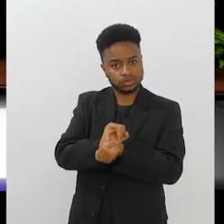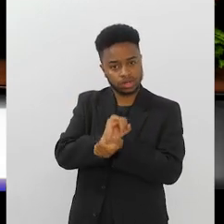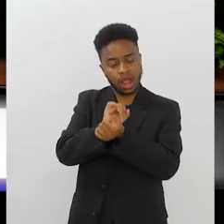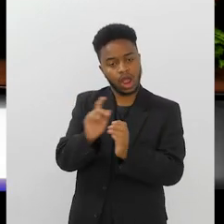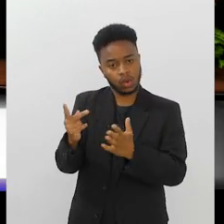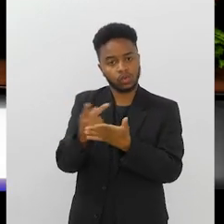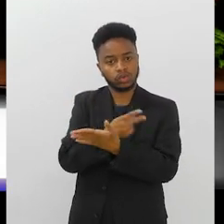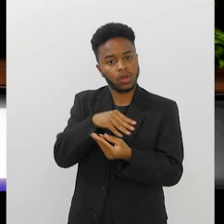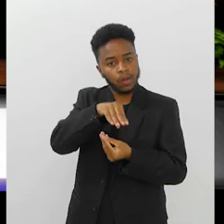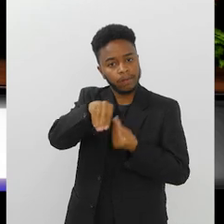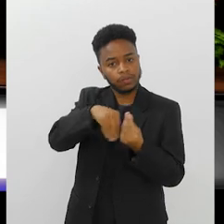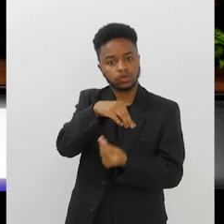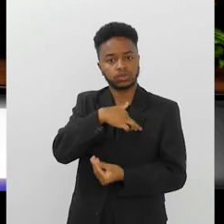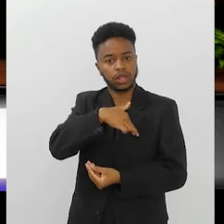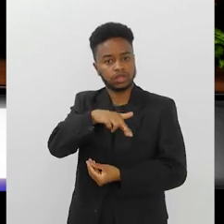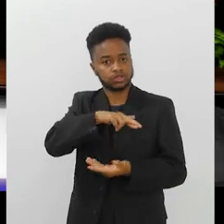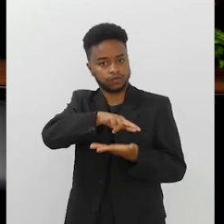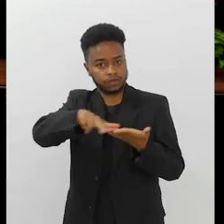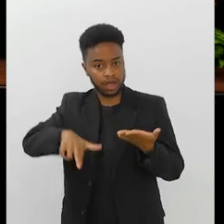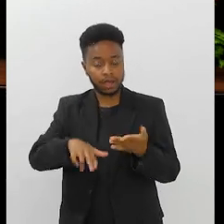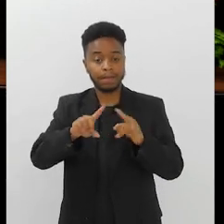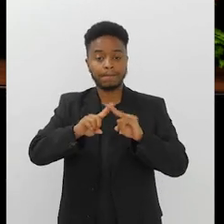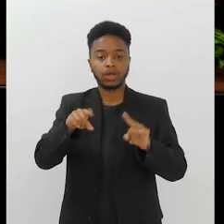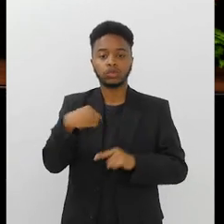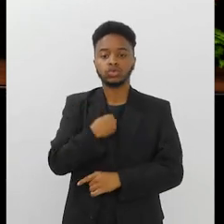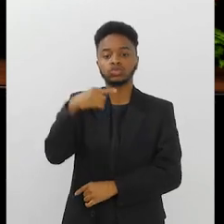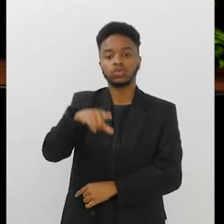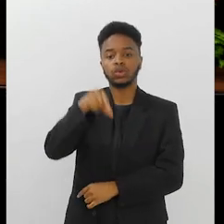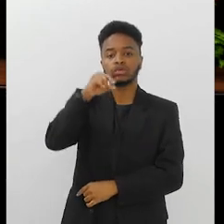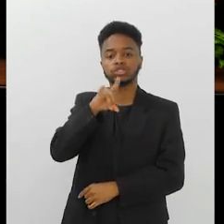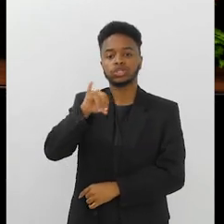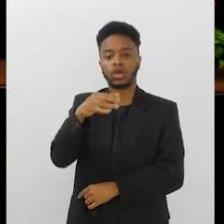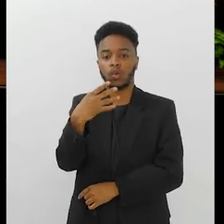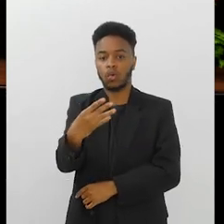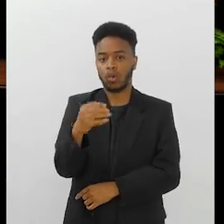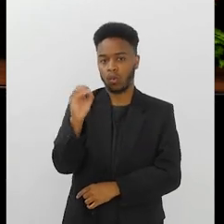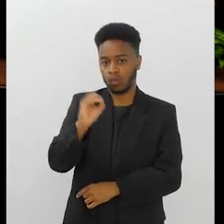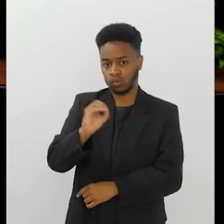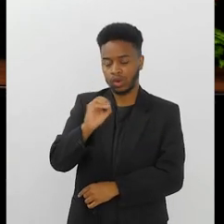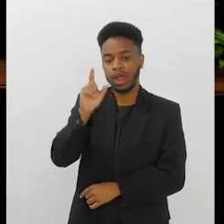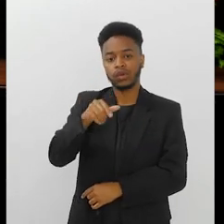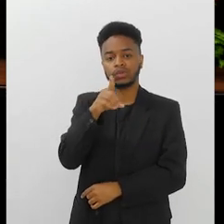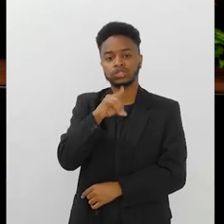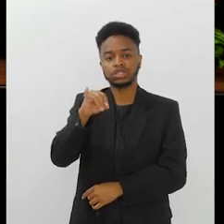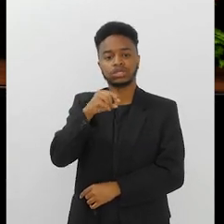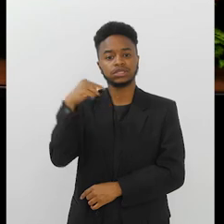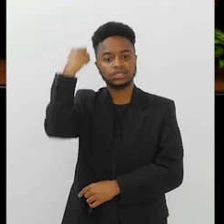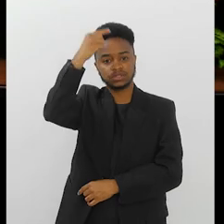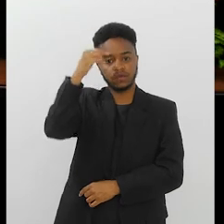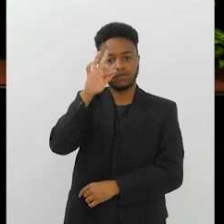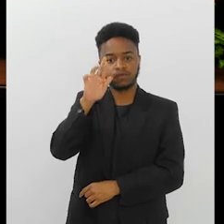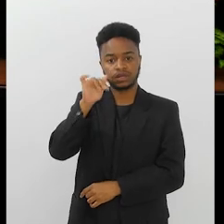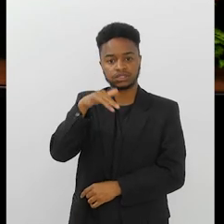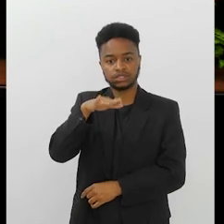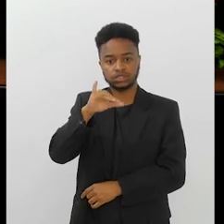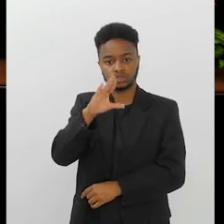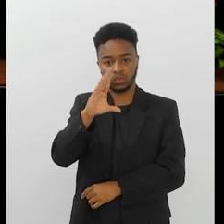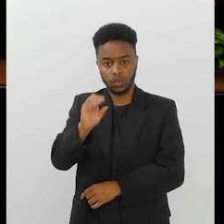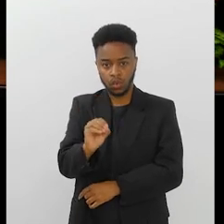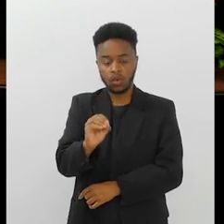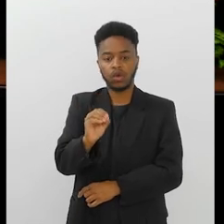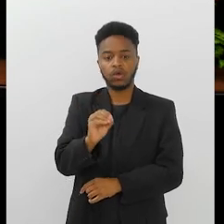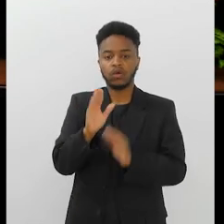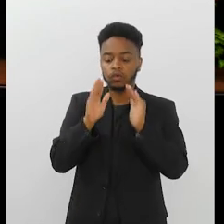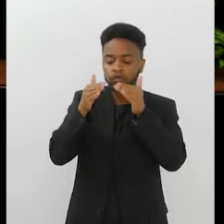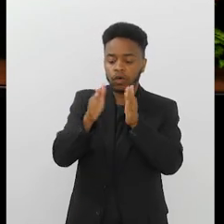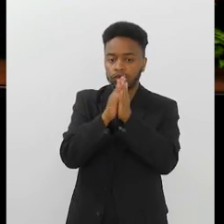aconteceu todo esse sincretismo criado e a gente tirou o dia 4 de outubro para isso a gente pega o dia de São Francisco de Assis